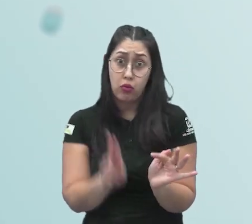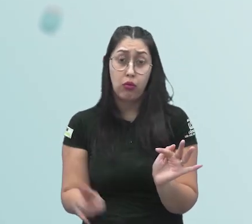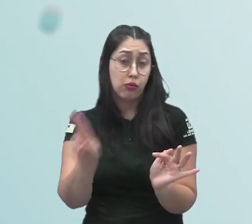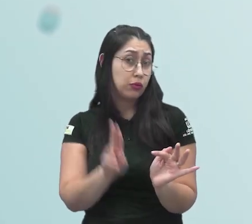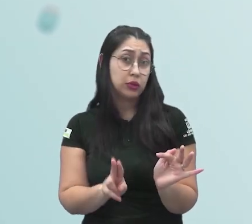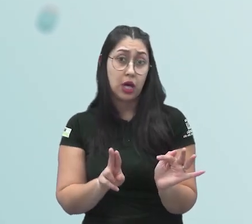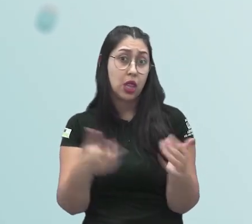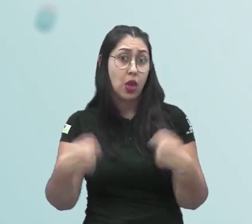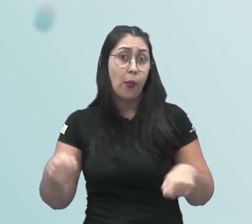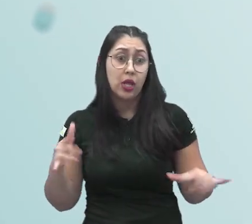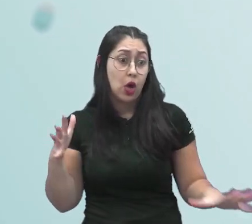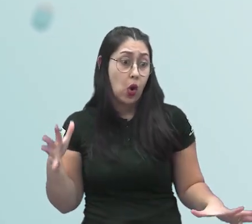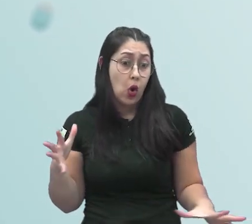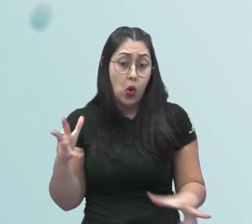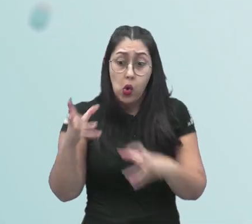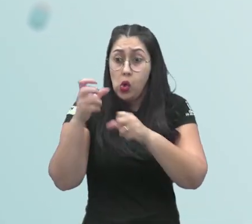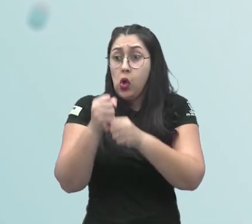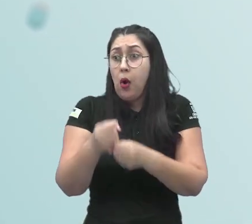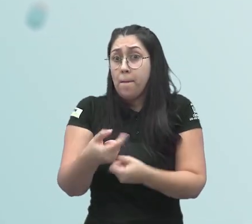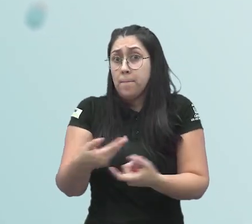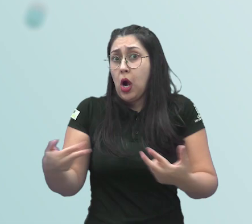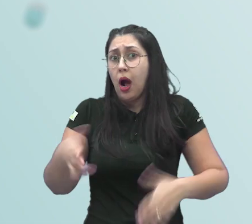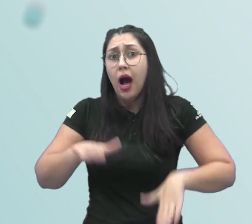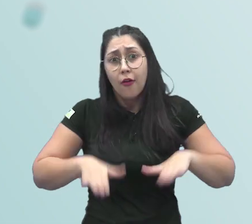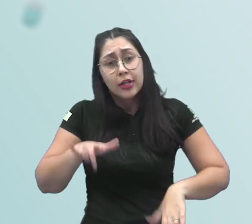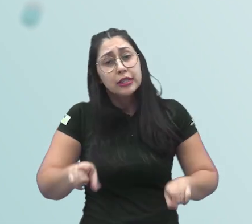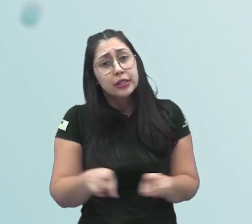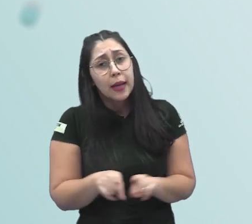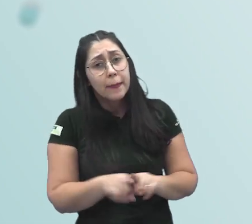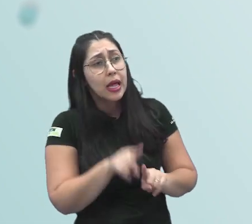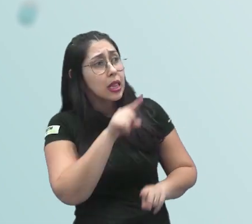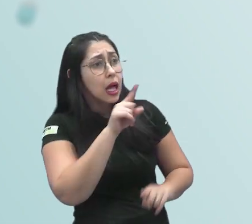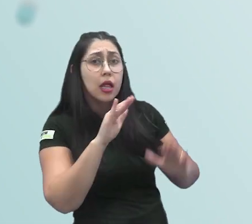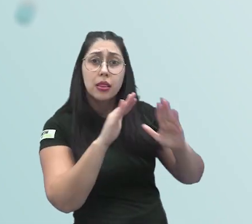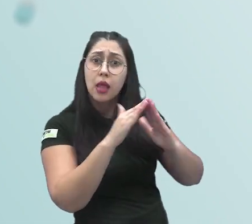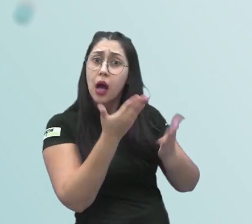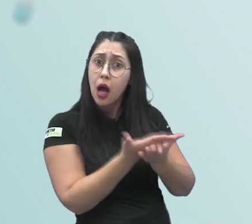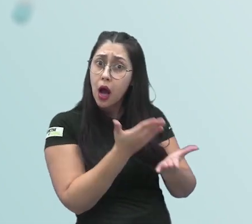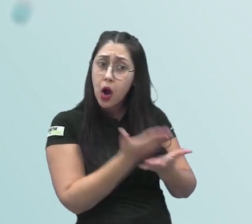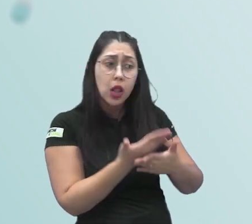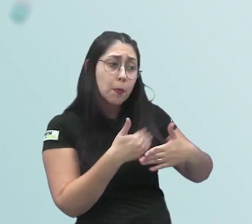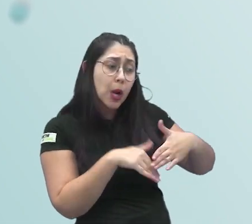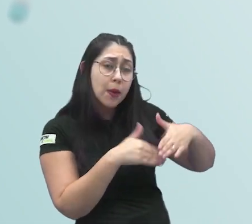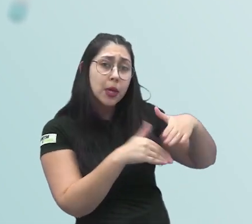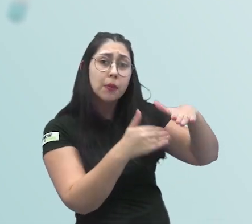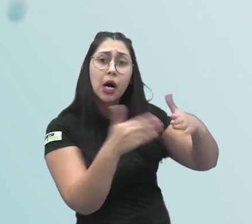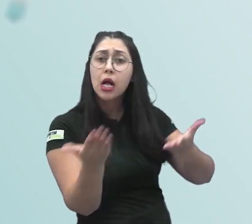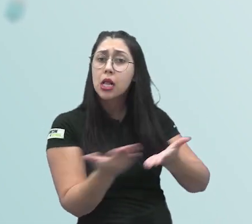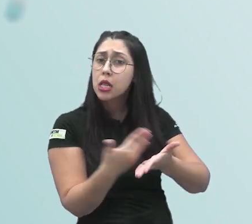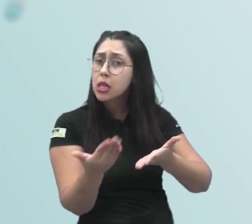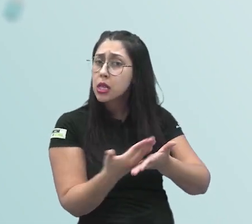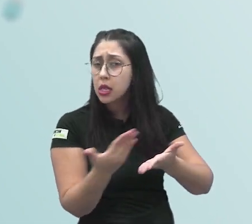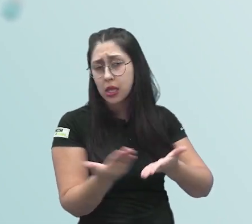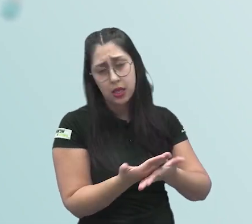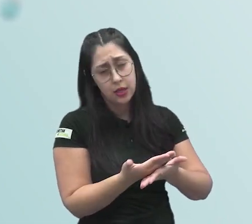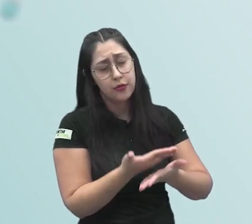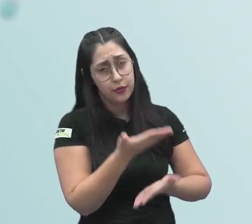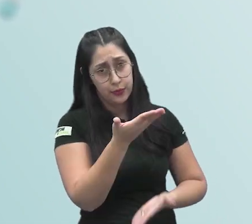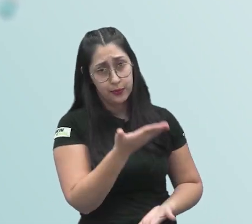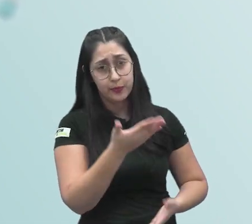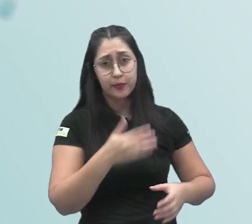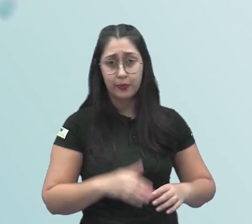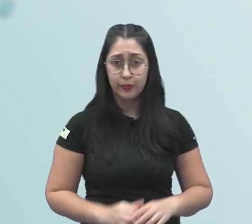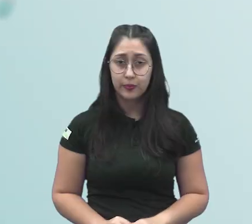vai utilizar naquele dia, se possível até armazenar alguns livros, alguns cadernos na própria escola, em um escaninho ou em uma